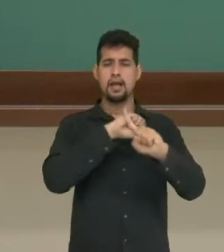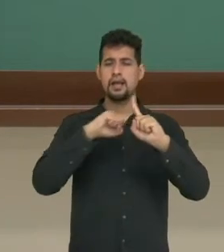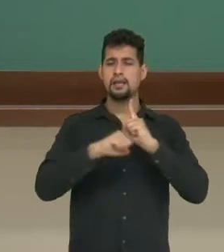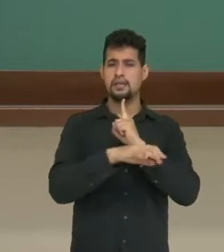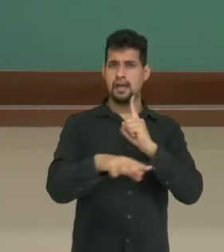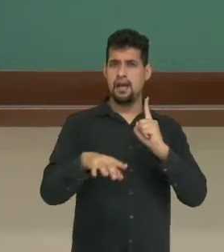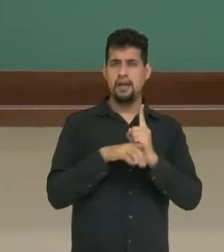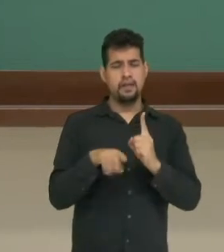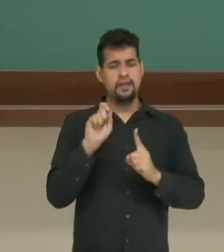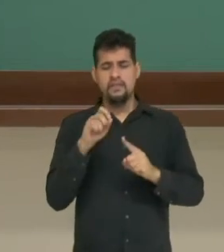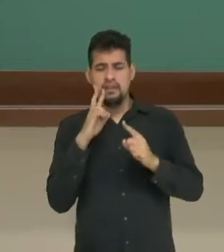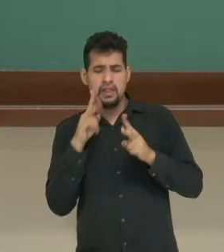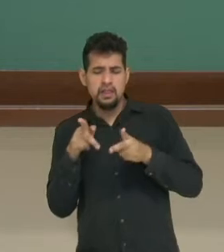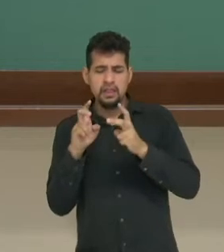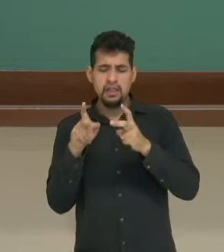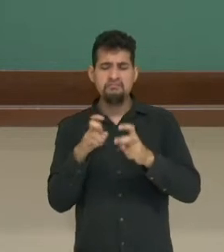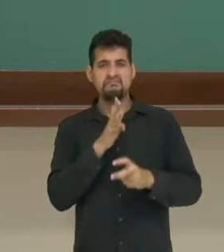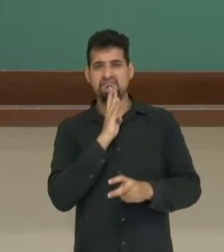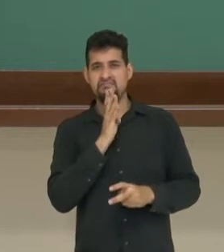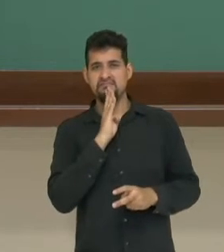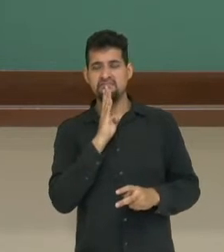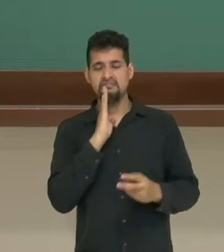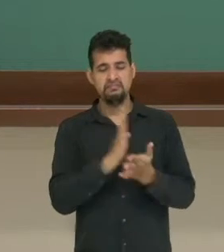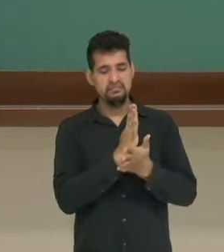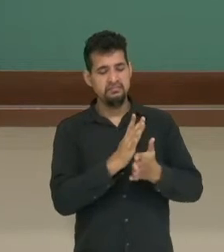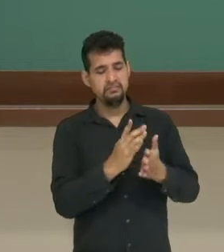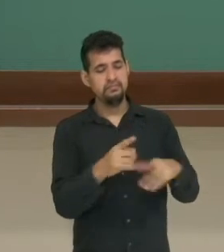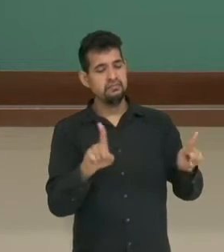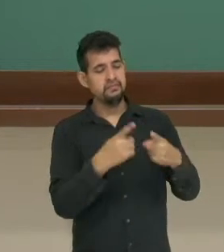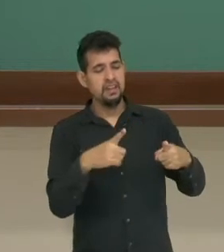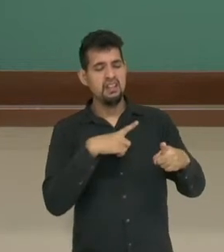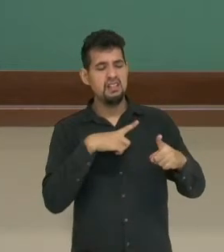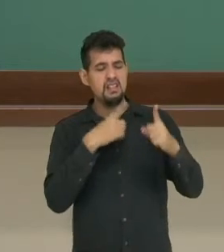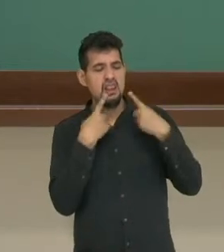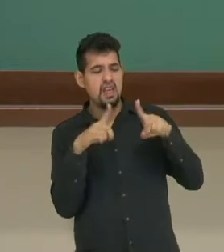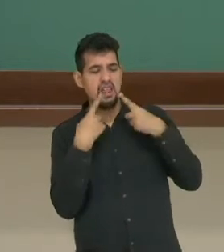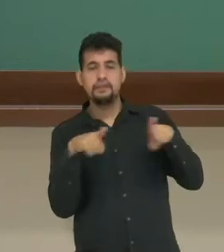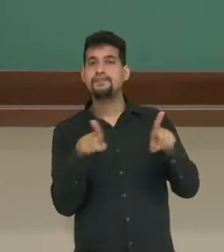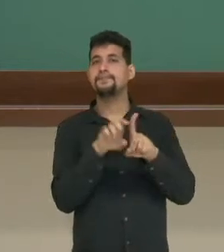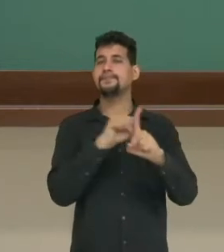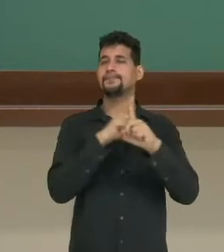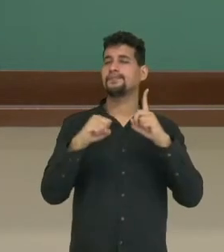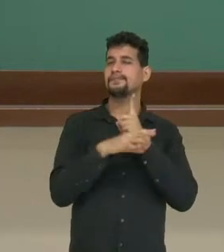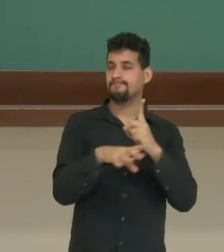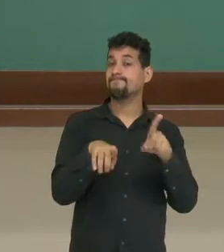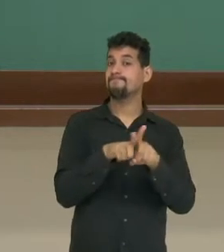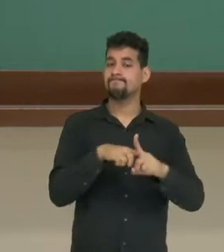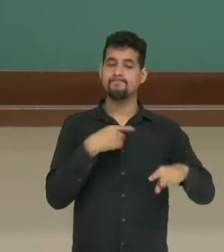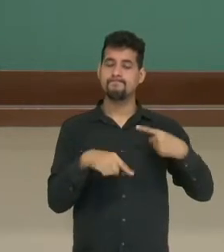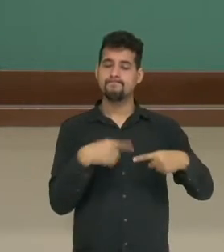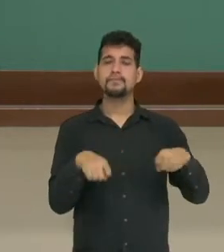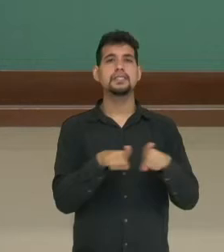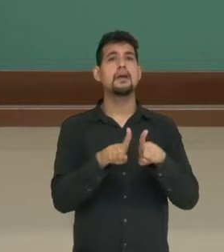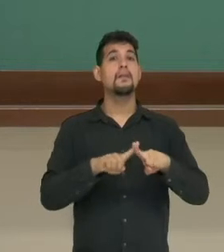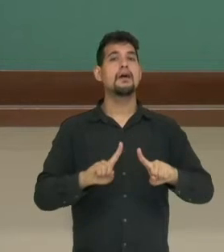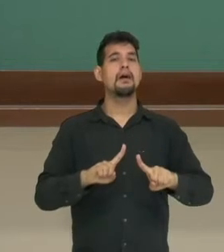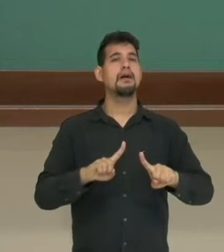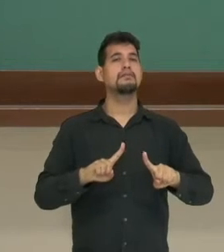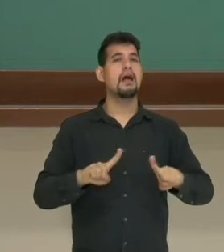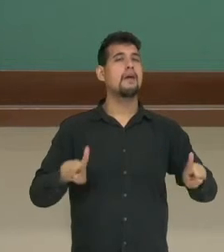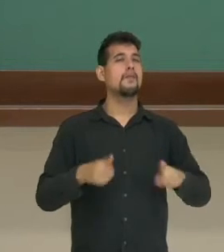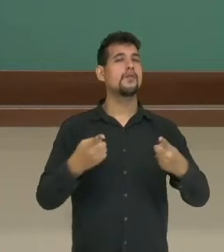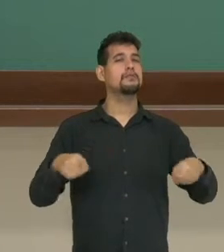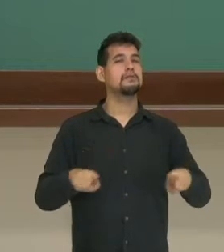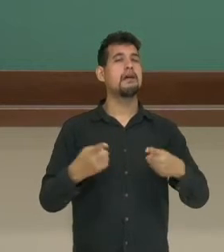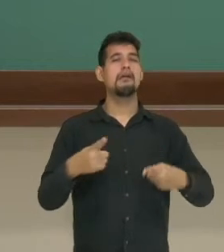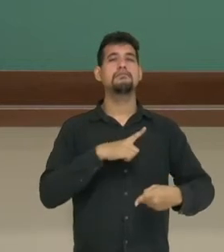Você provavelmente conhece alguma música que faz aí alguma crítica social ou uma crítica política. E a música, sim, tem